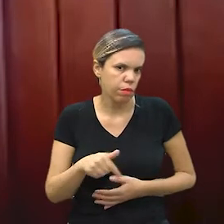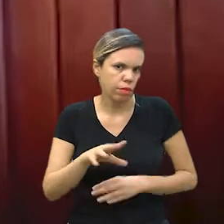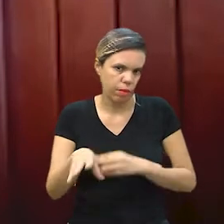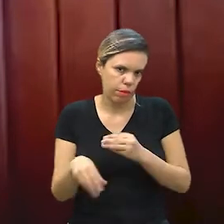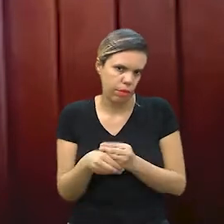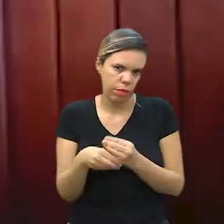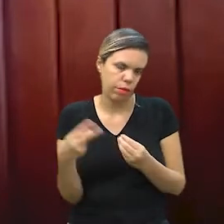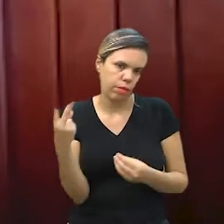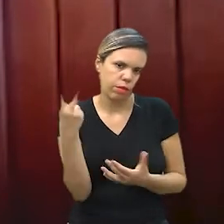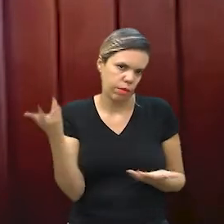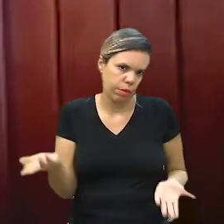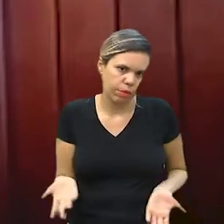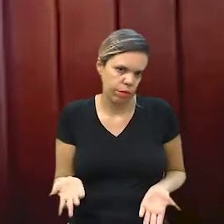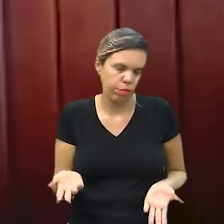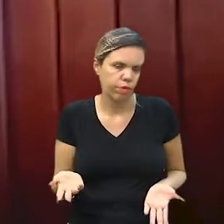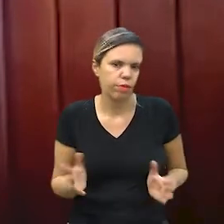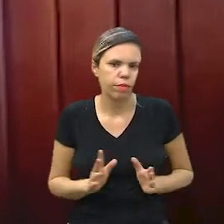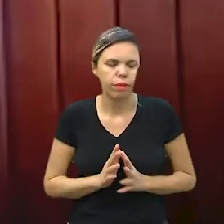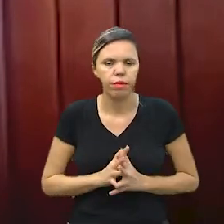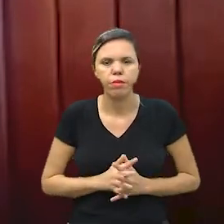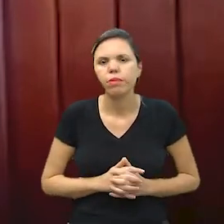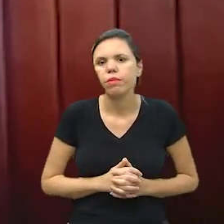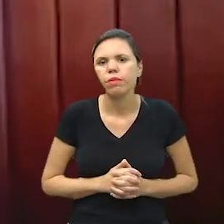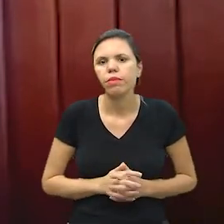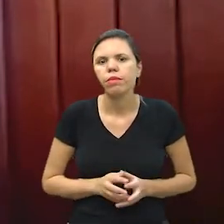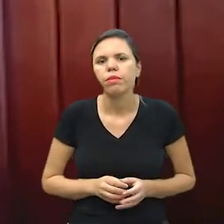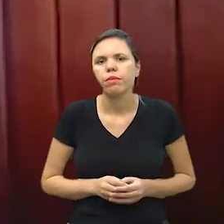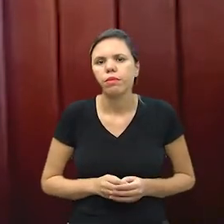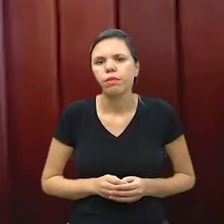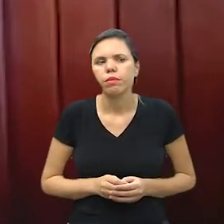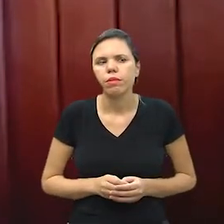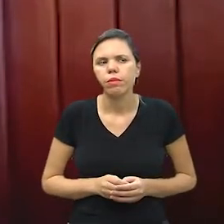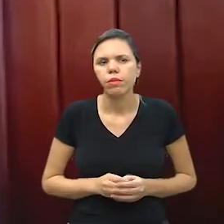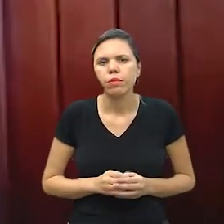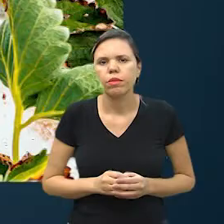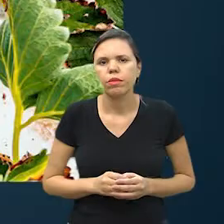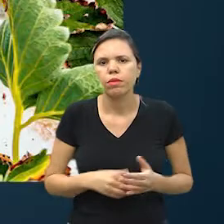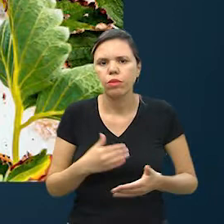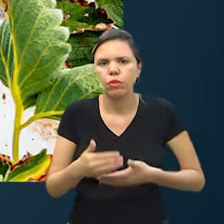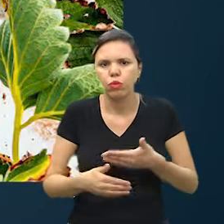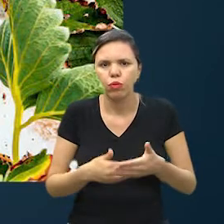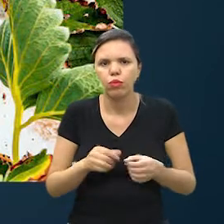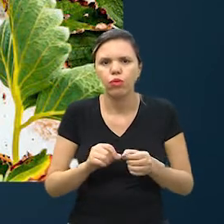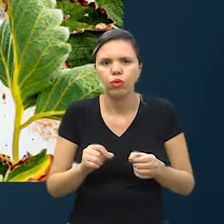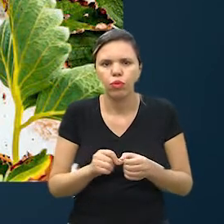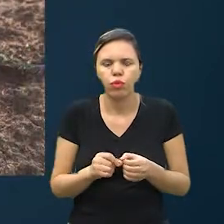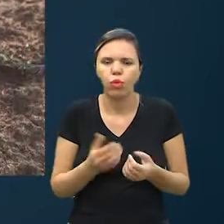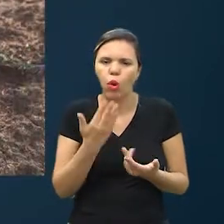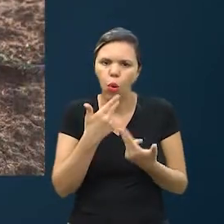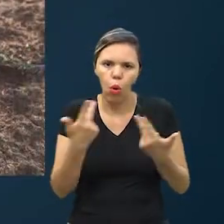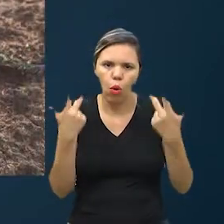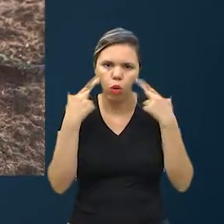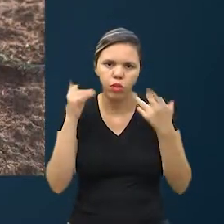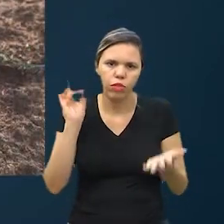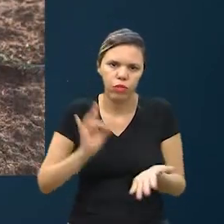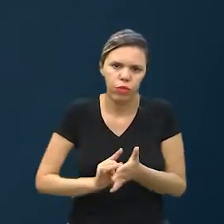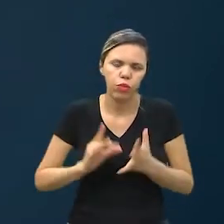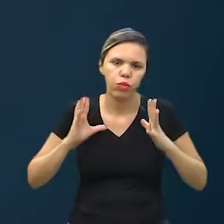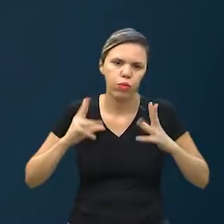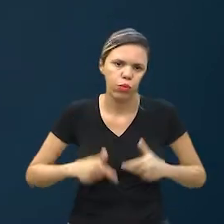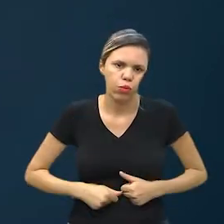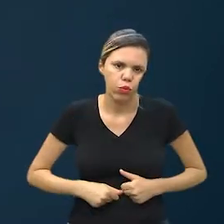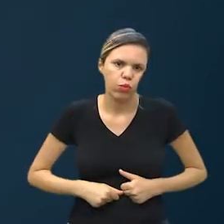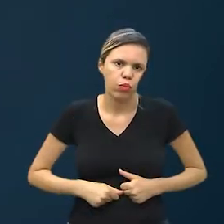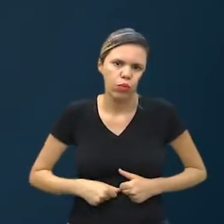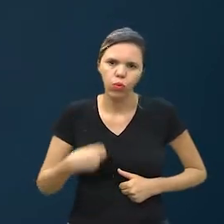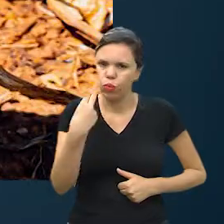agrega muito valor em toda a cadeia, em todo o processo que está comendo um alimento de verdade, um alimento puro, um